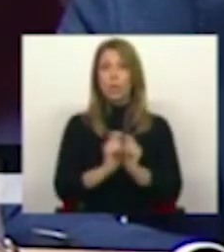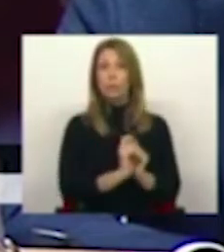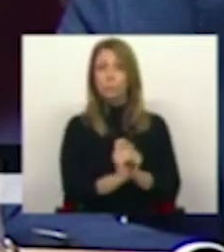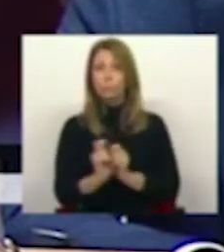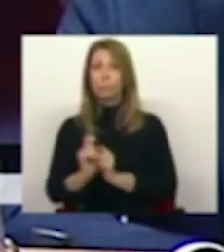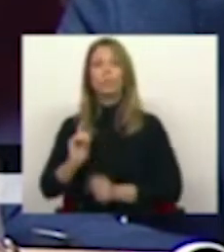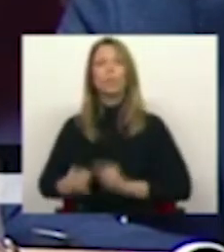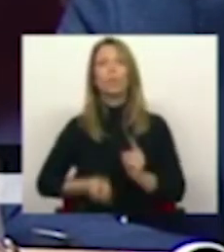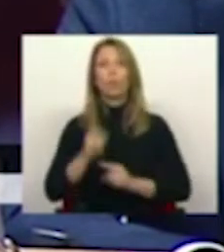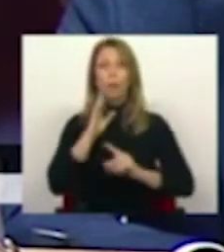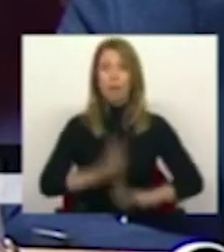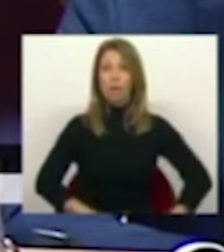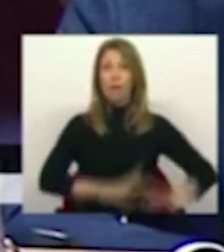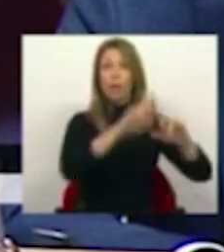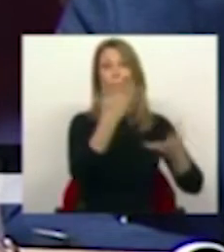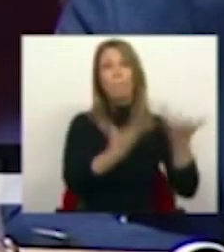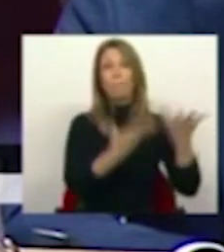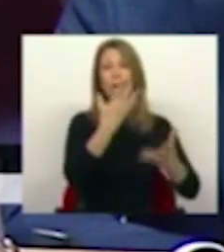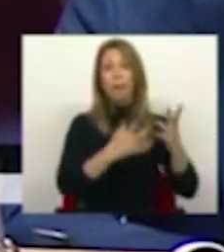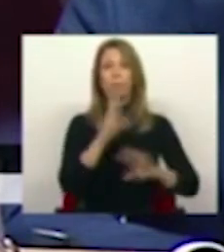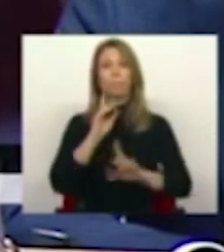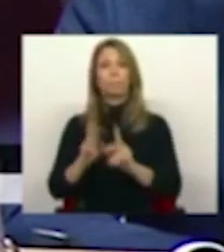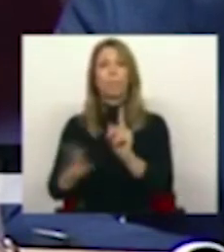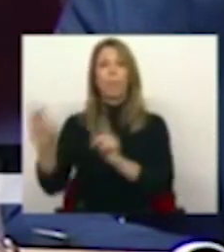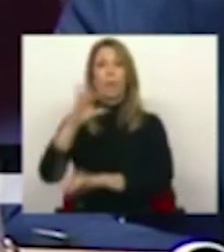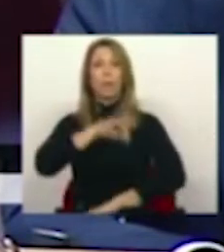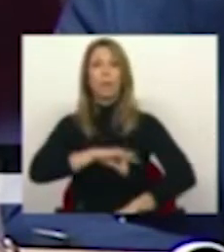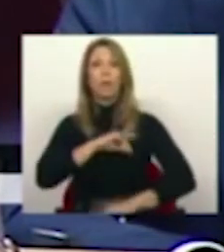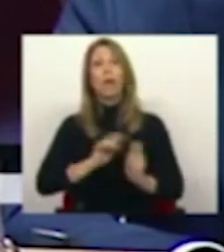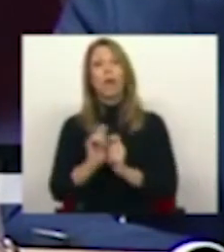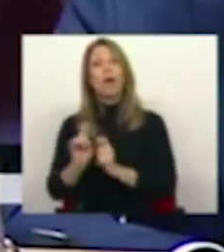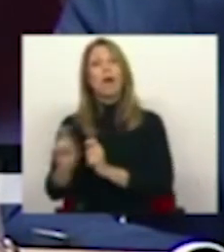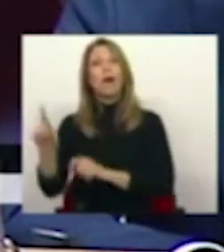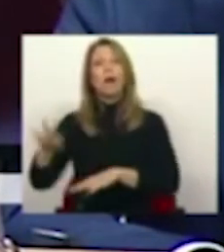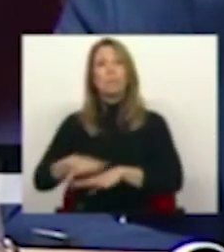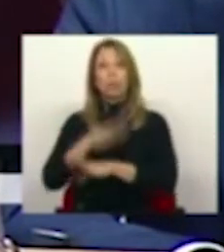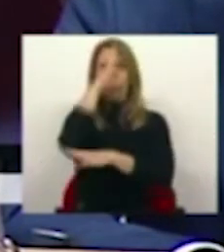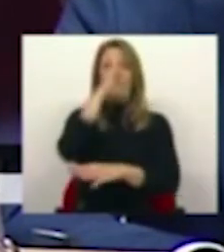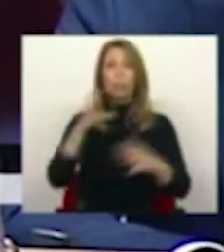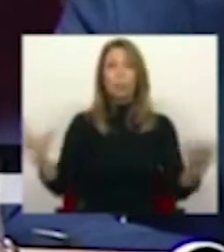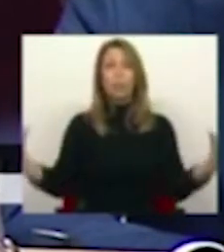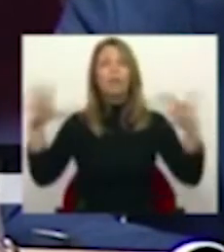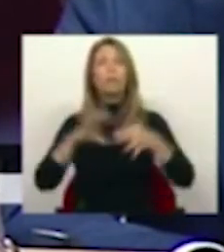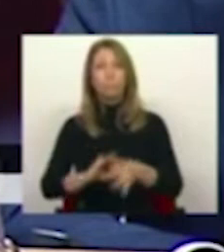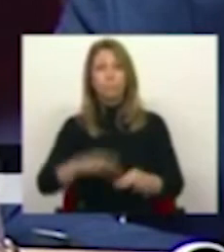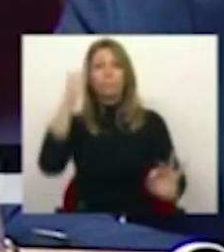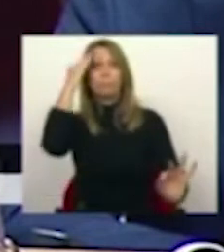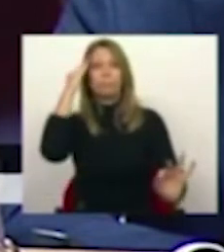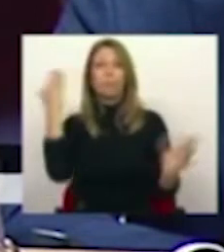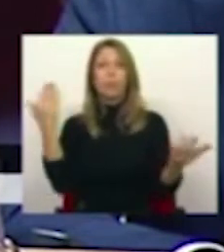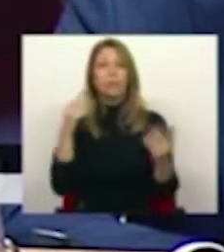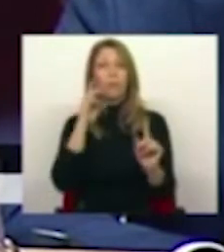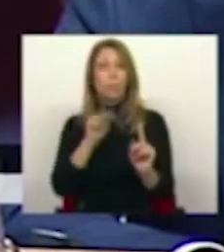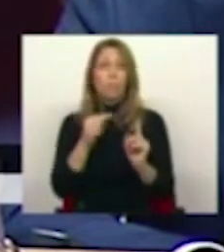evolução das remunerações na administração pública, está obviamente feita na projeção macroeconómica do cenário